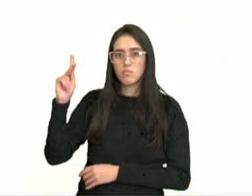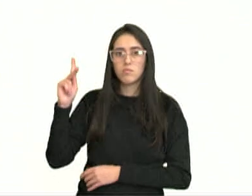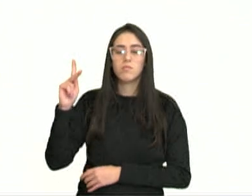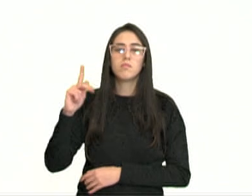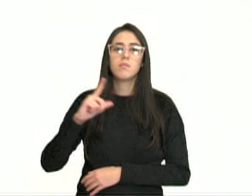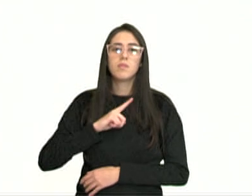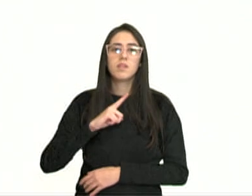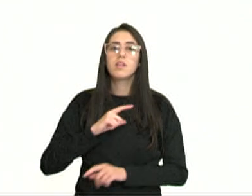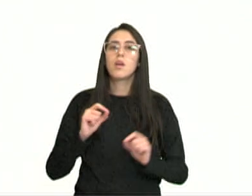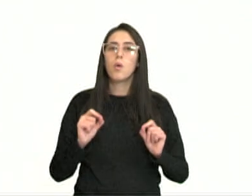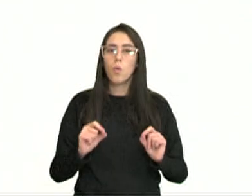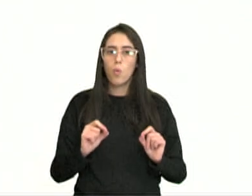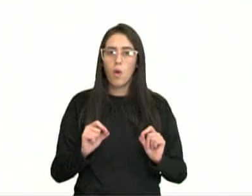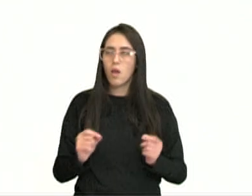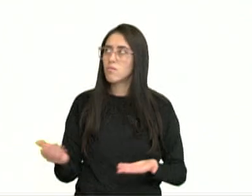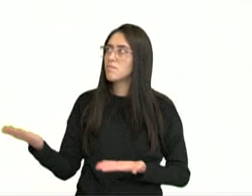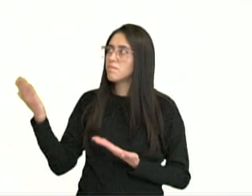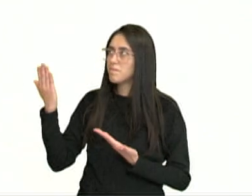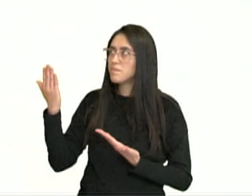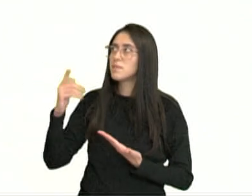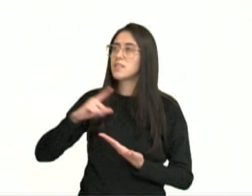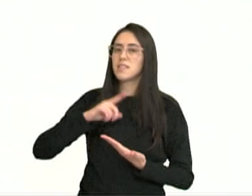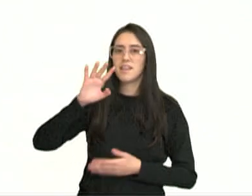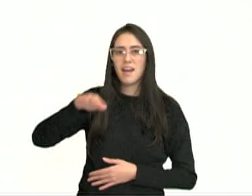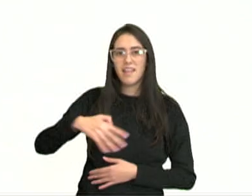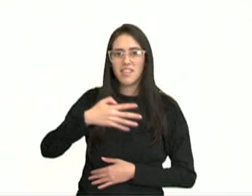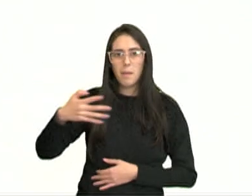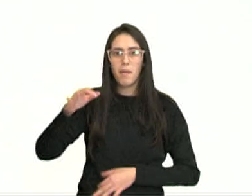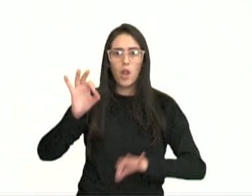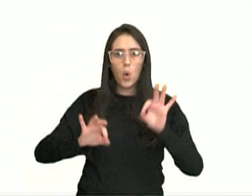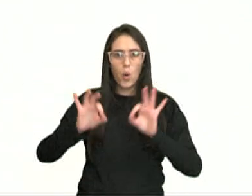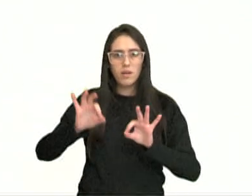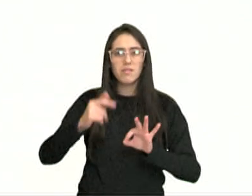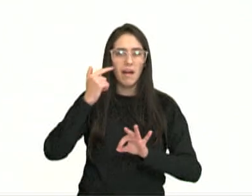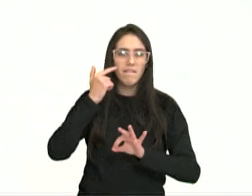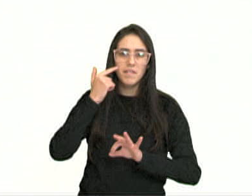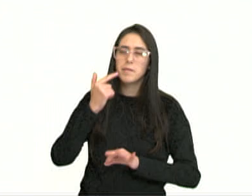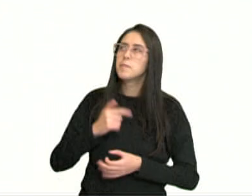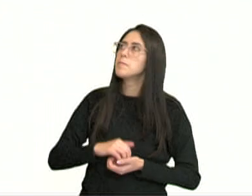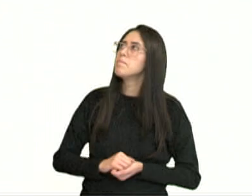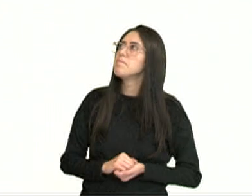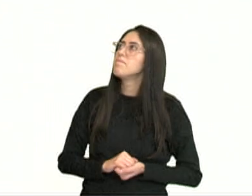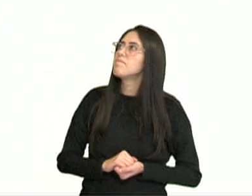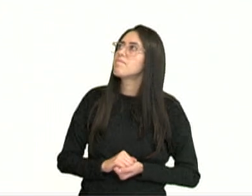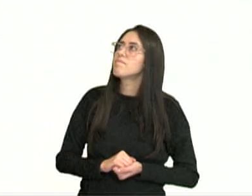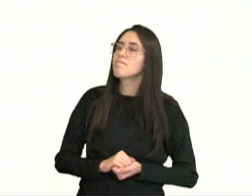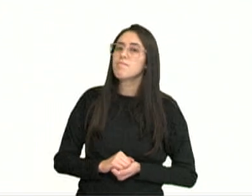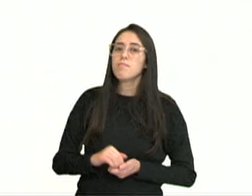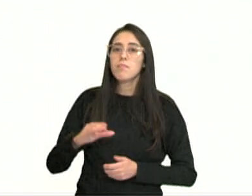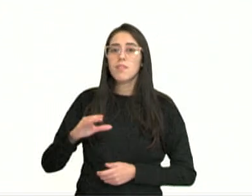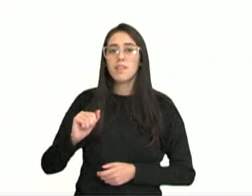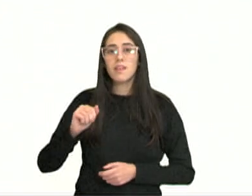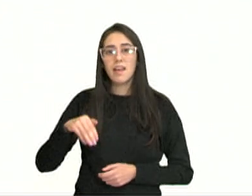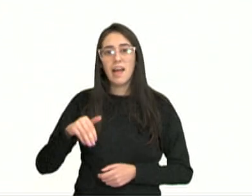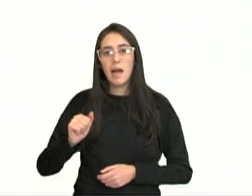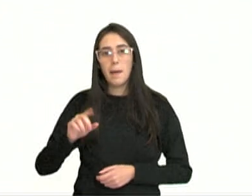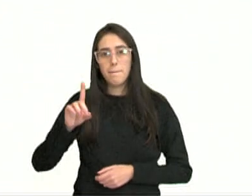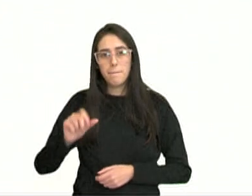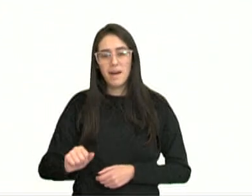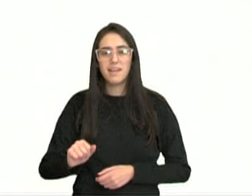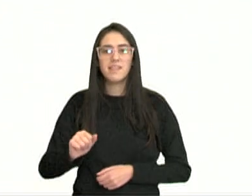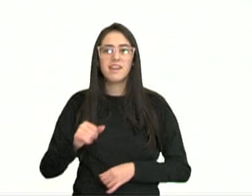subníveis correspondem, e aí temos uma tabela aqui para organizar isso aqui. Então, olha só. Nas camadas de energia ou nos níveis das